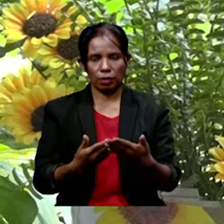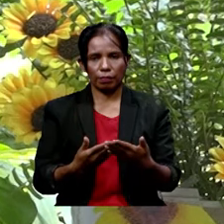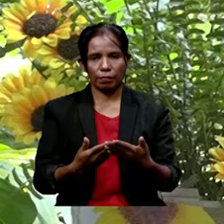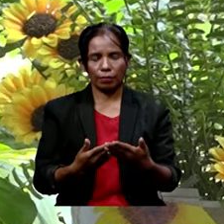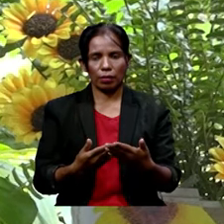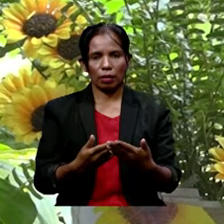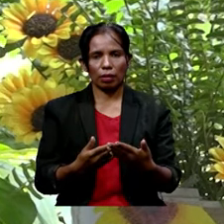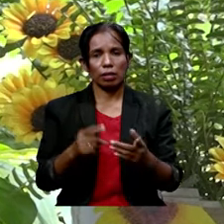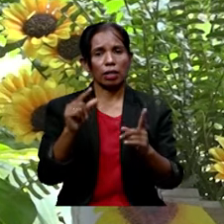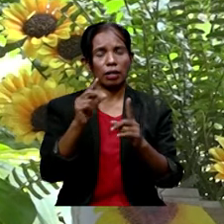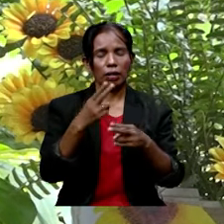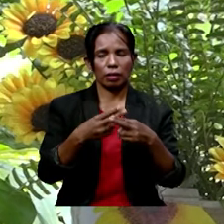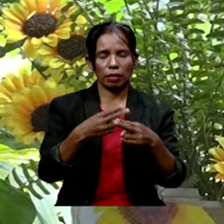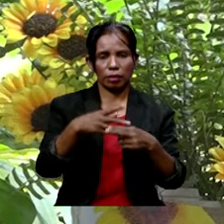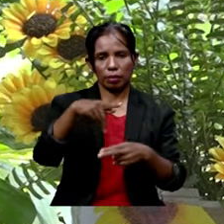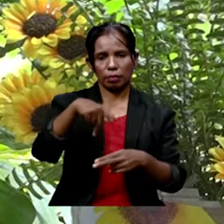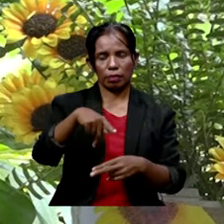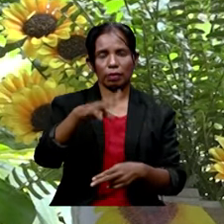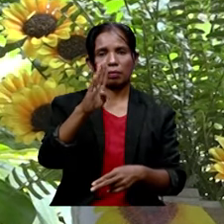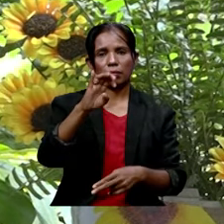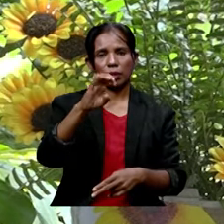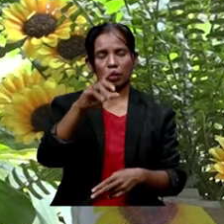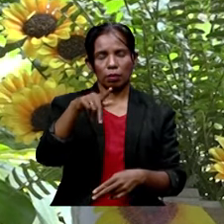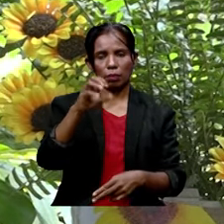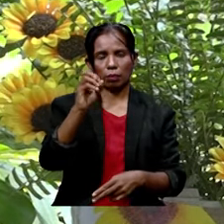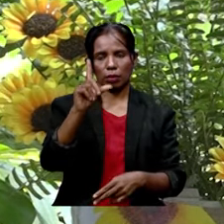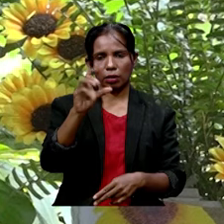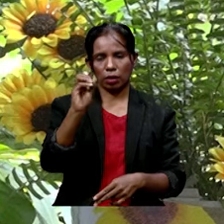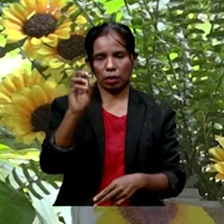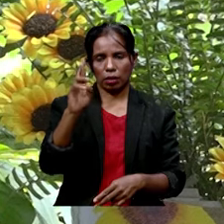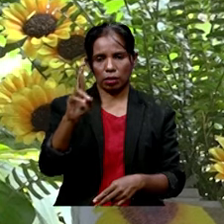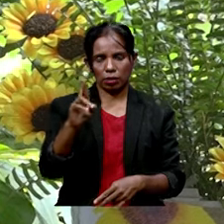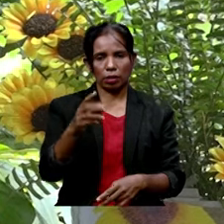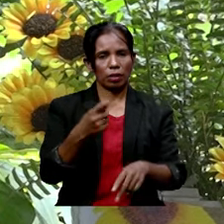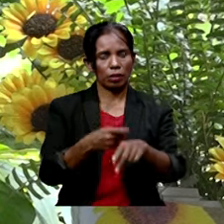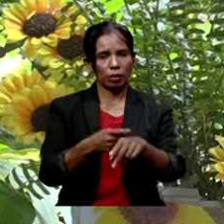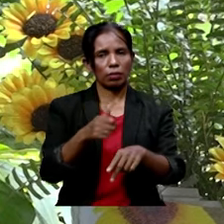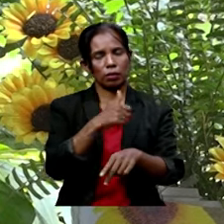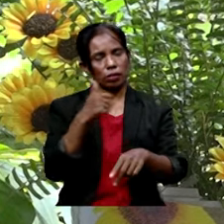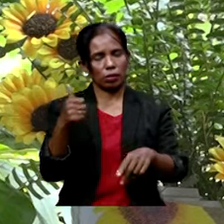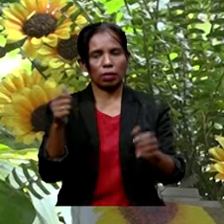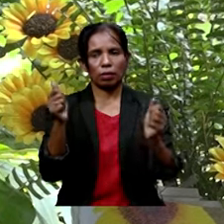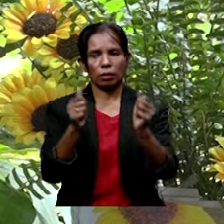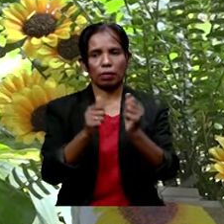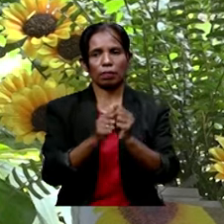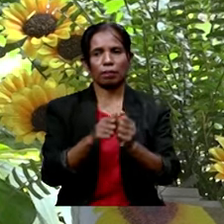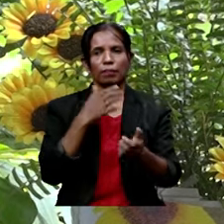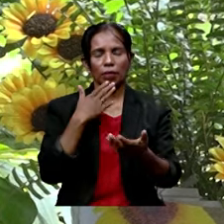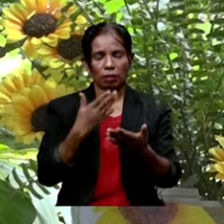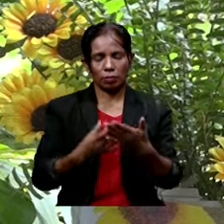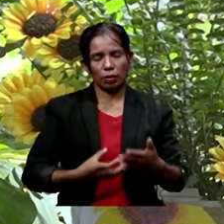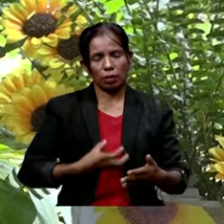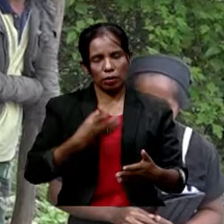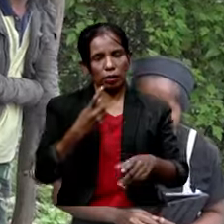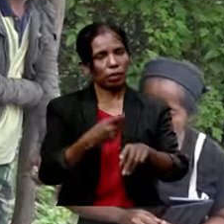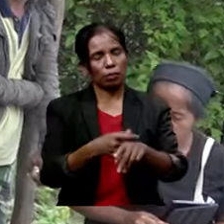han bipolar bipolar katak maniaco depressivo e a momento balo nia ho fase de depressão e momento